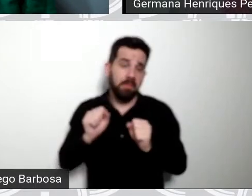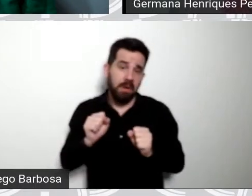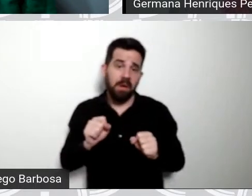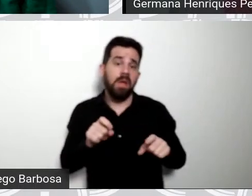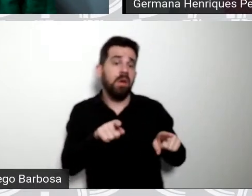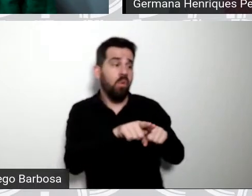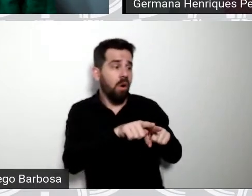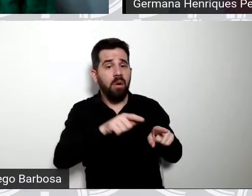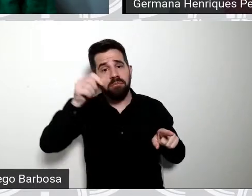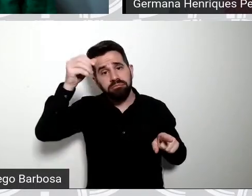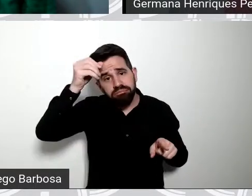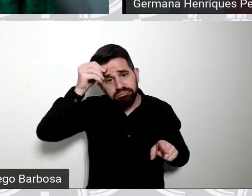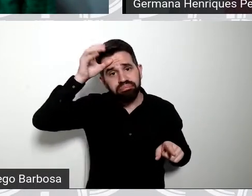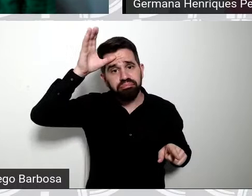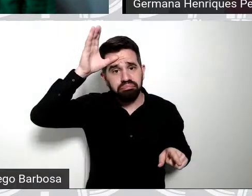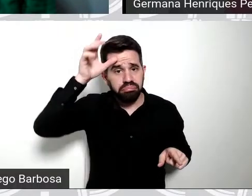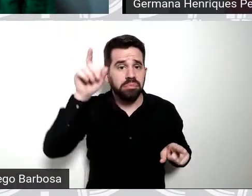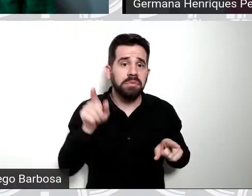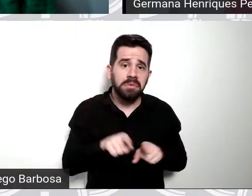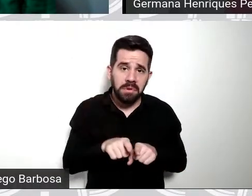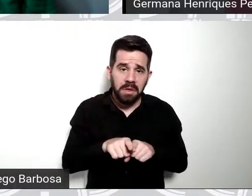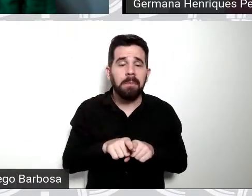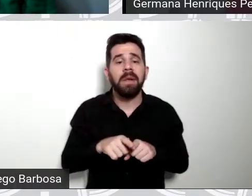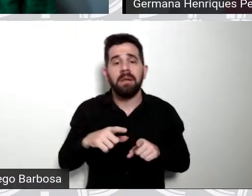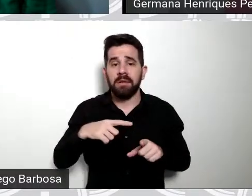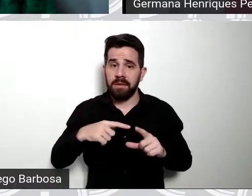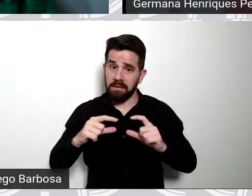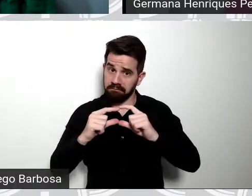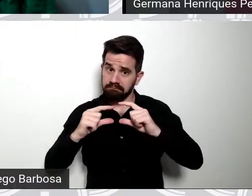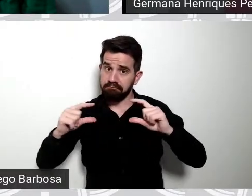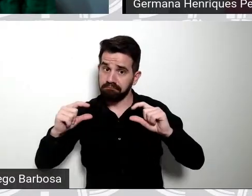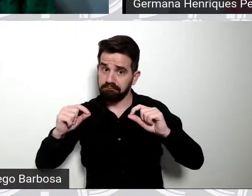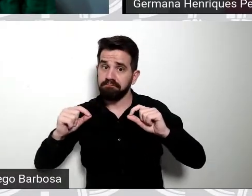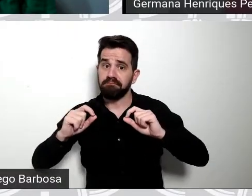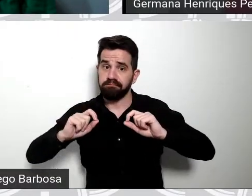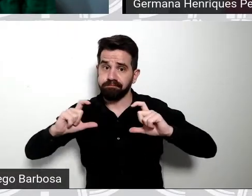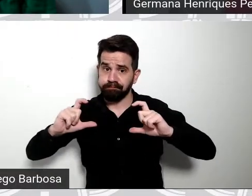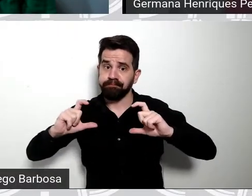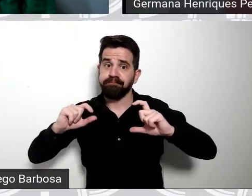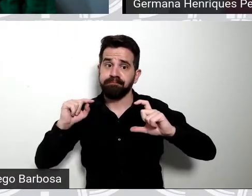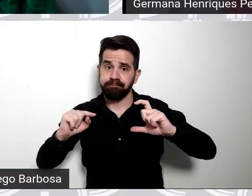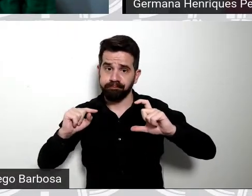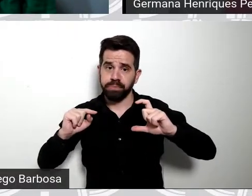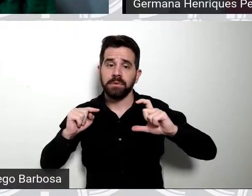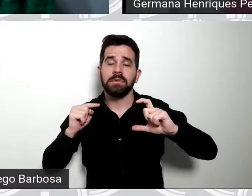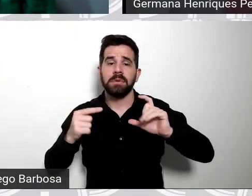ele também grifa em itálicos no livro. Né? É,